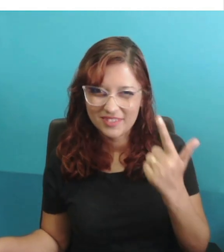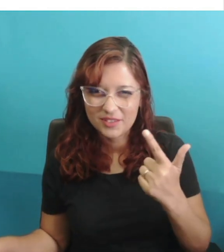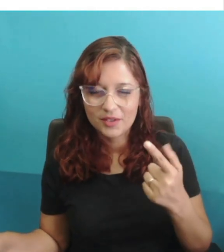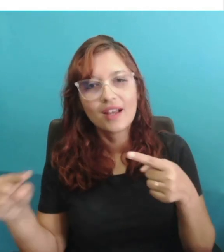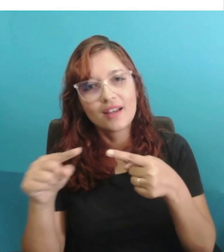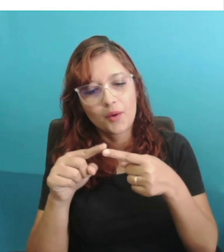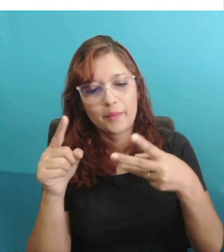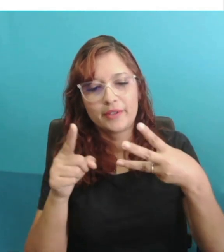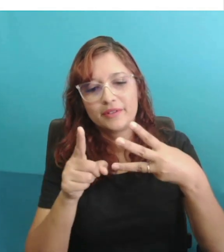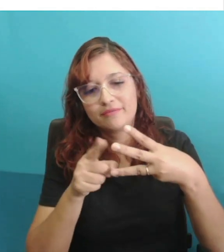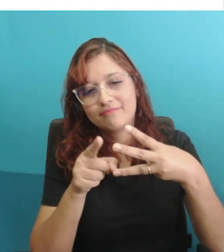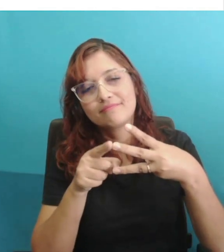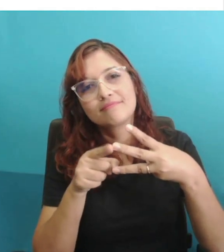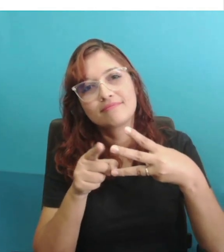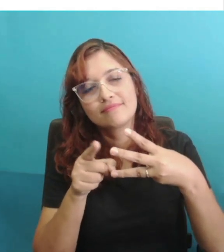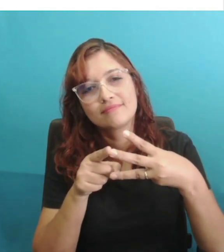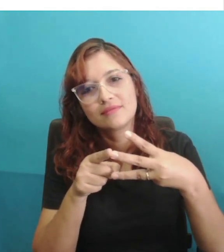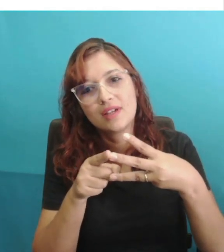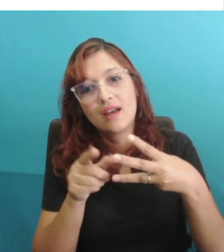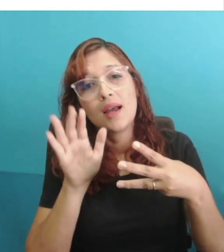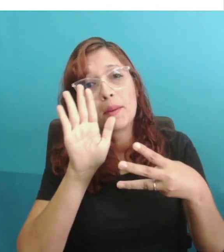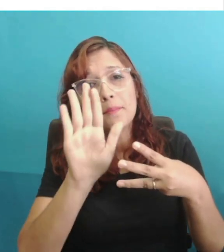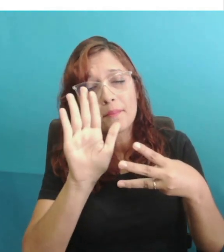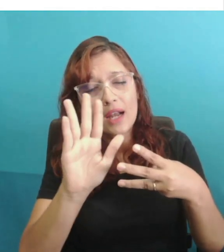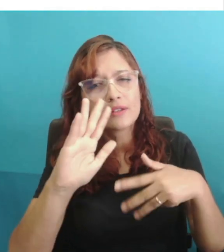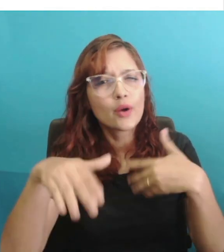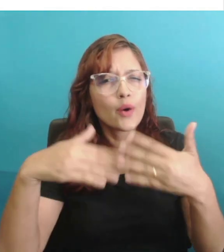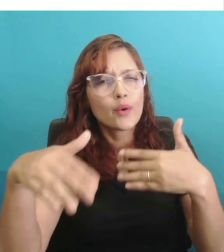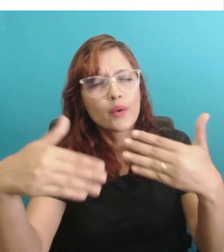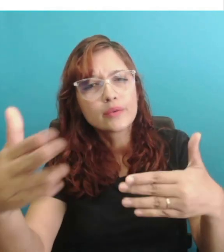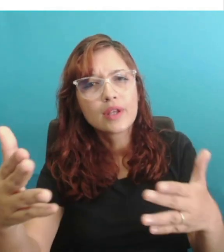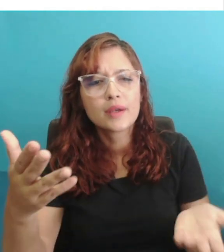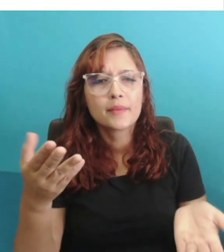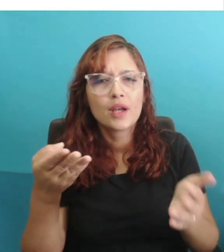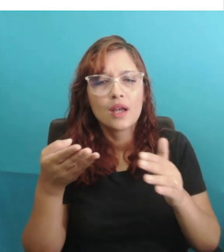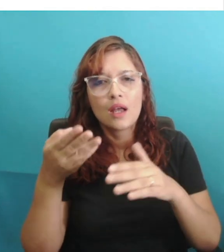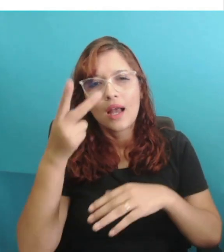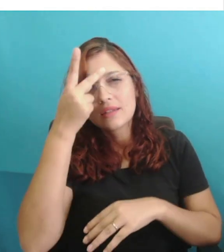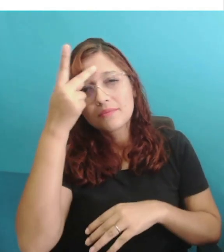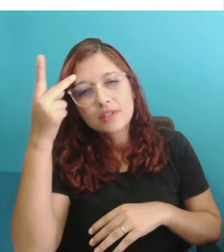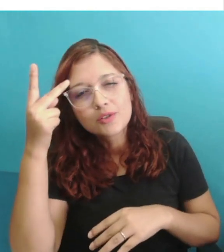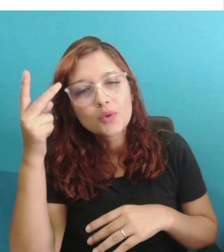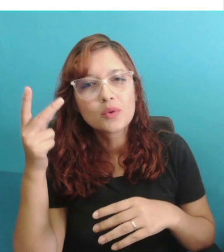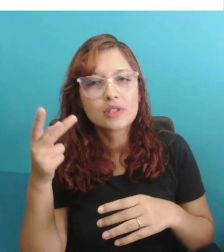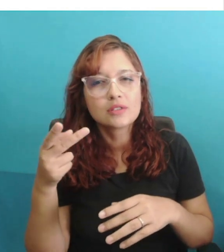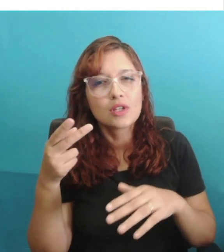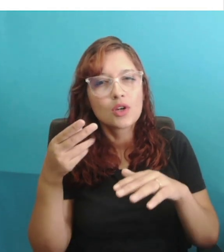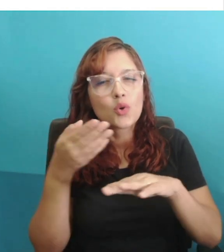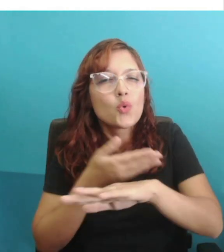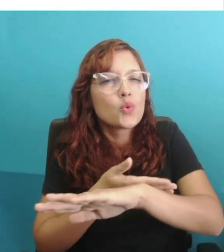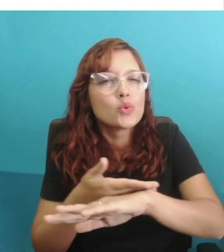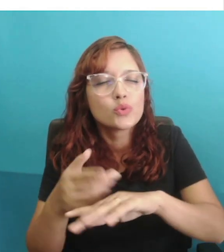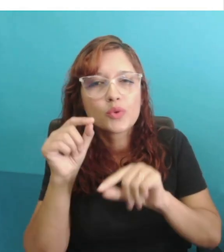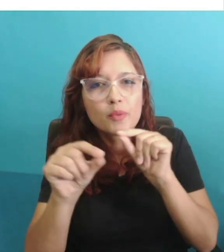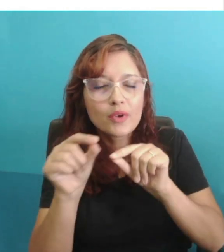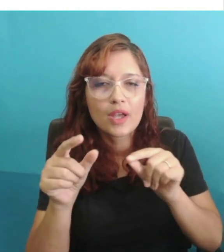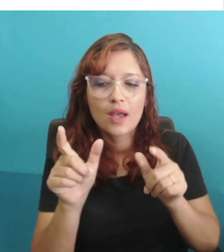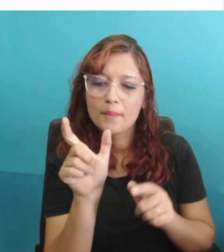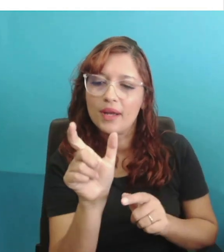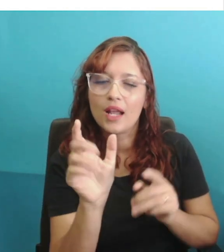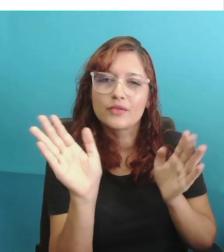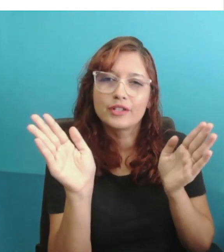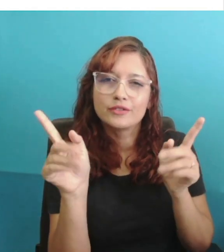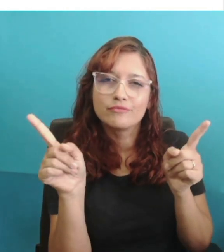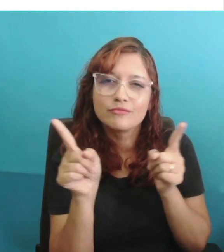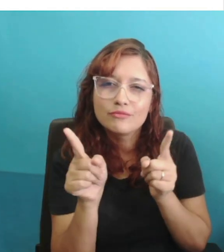Era poner, viu? Ela terminava em ER, ou seja, pertencendo à segunda conjugação. Mas com o